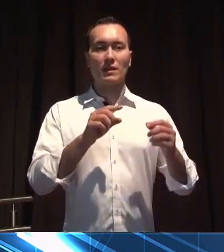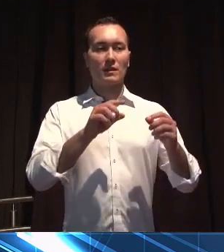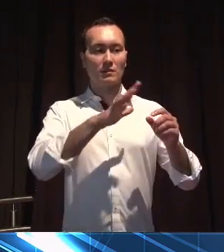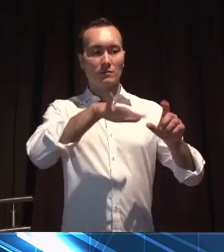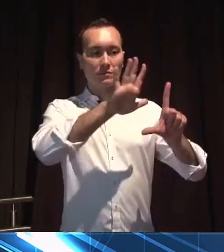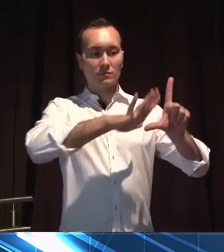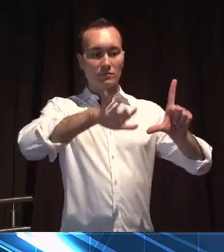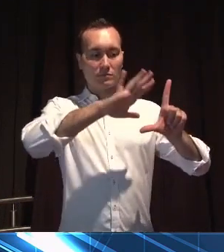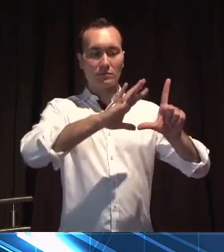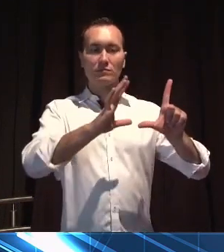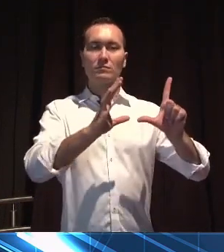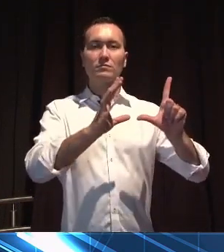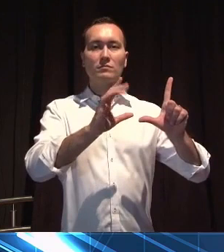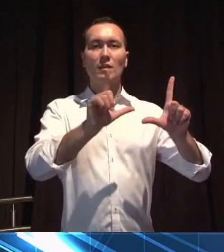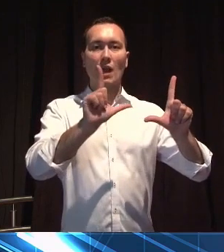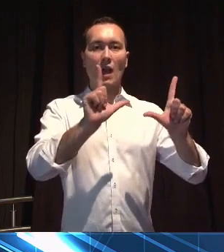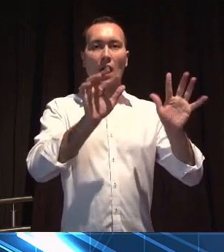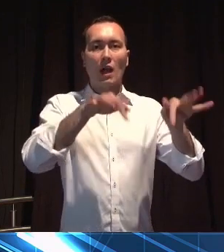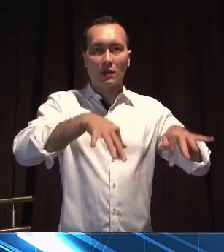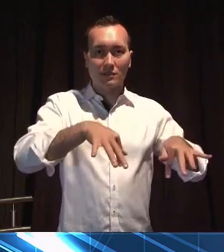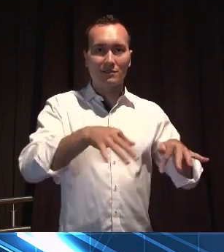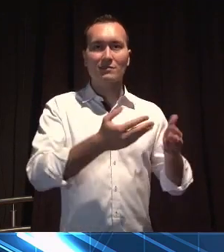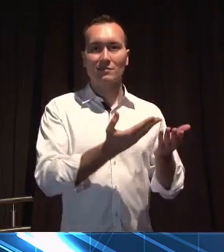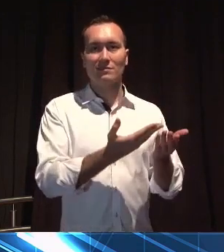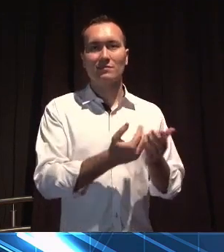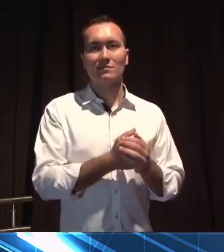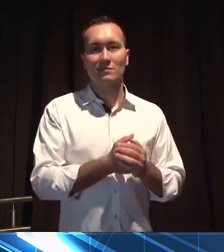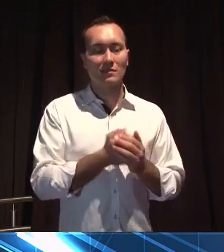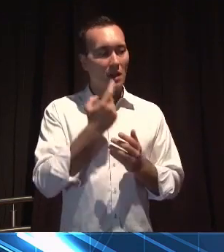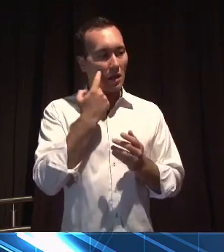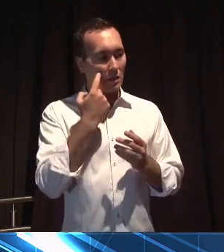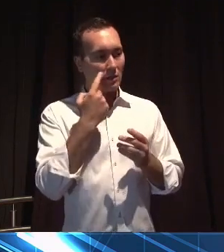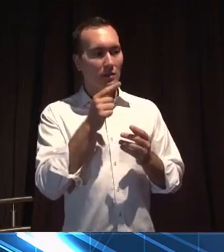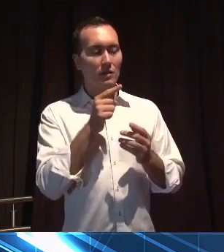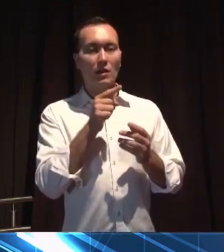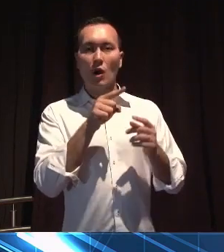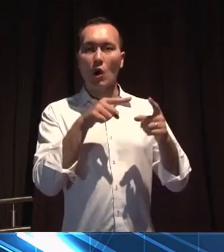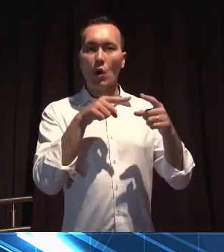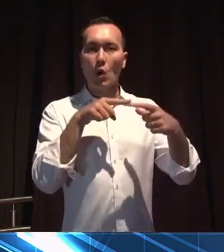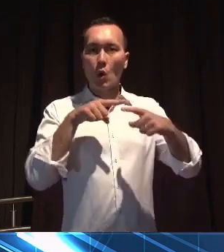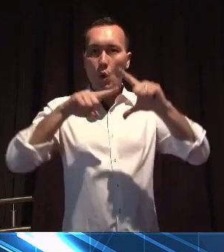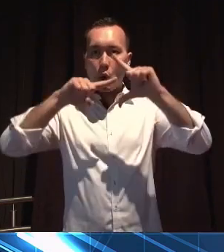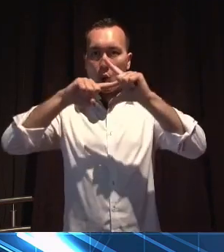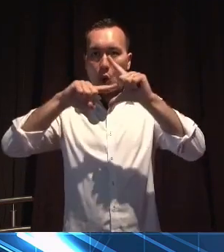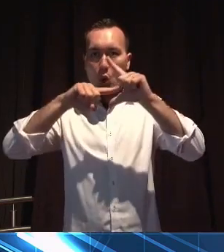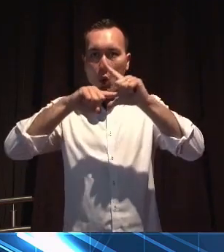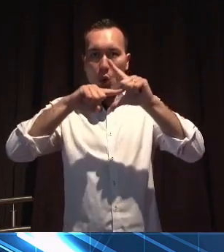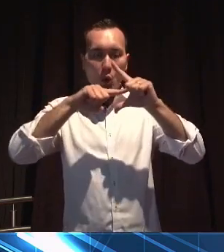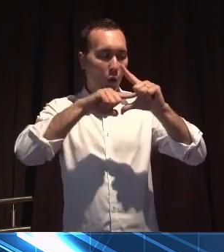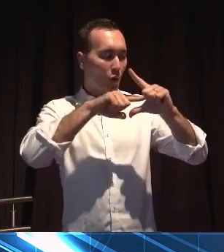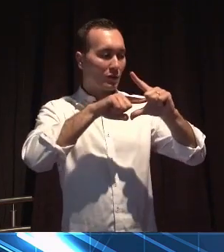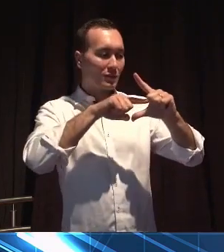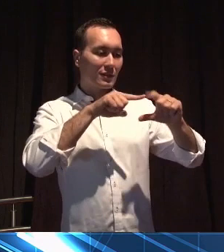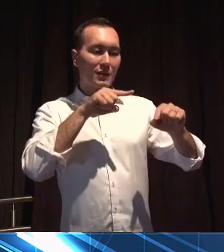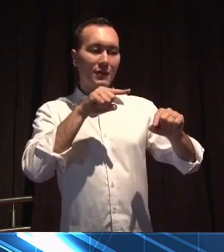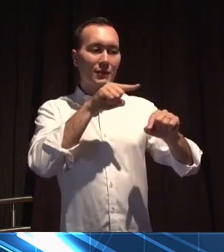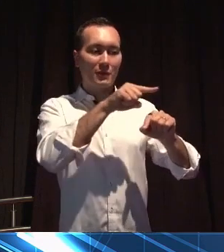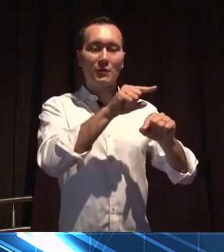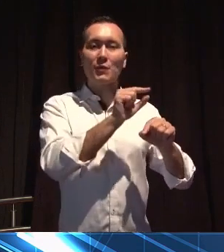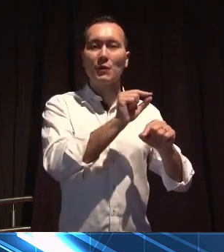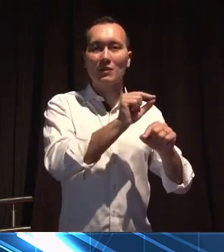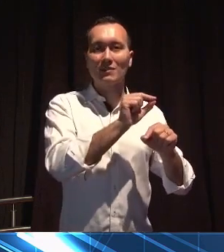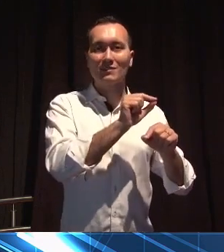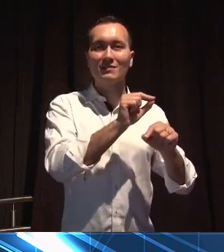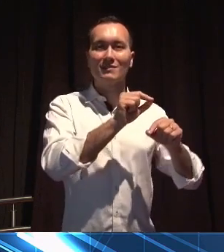Então veja que as setinhas apontam sempre para distração não tem uma dependência direta de cotuba para a implementação